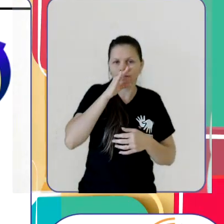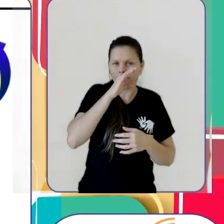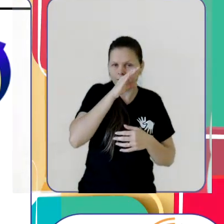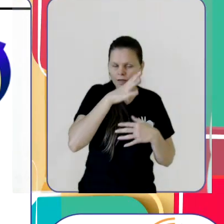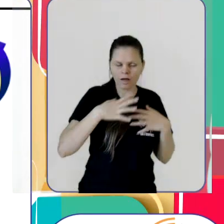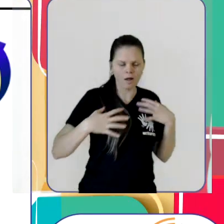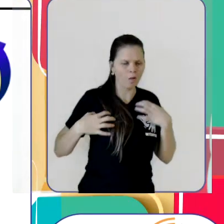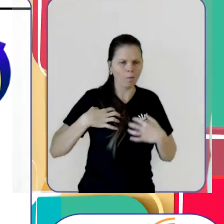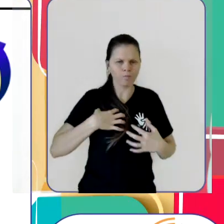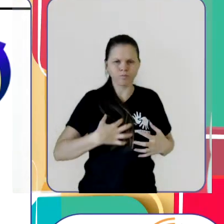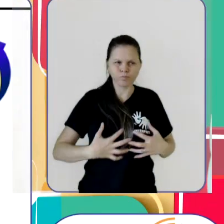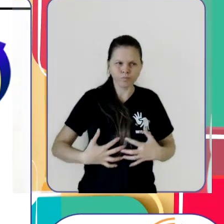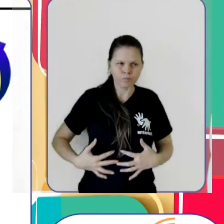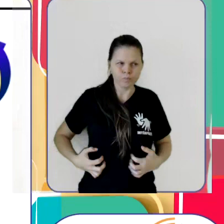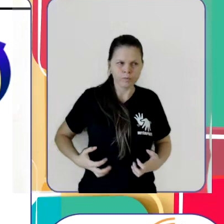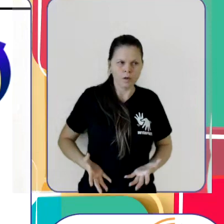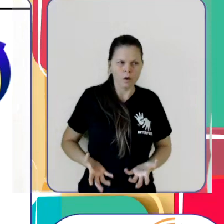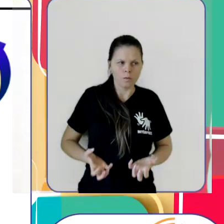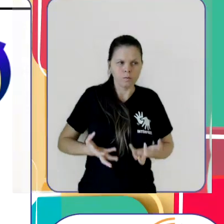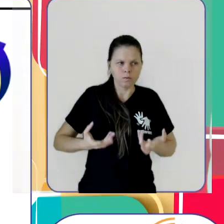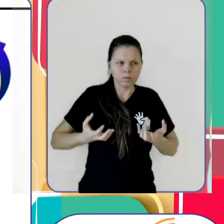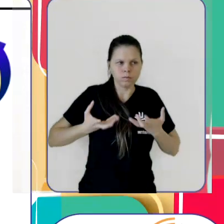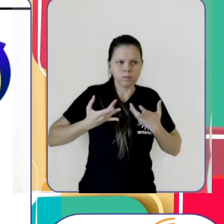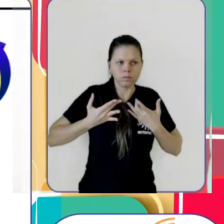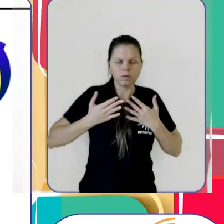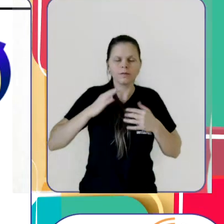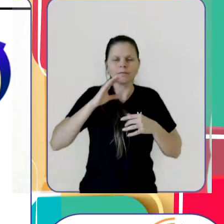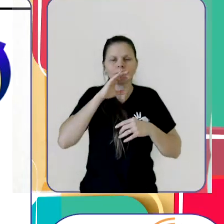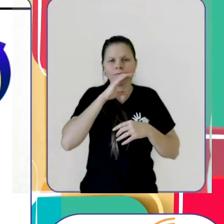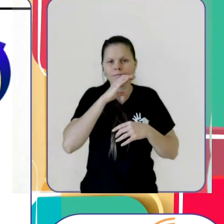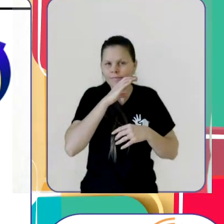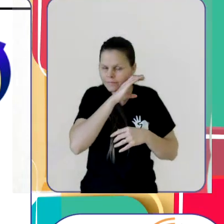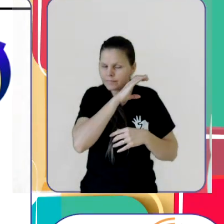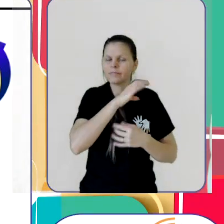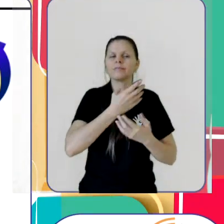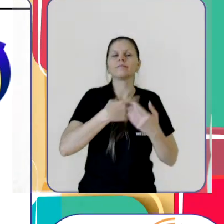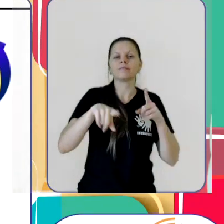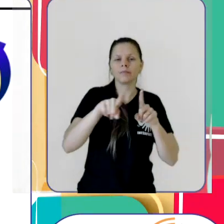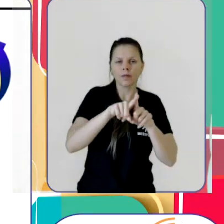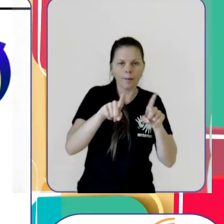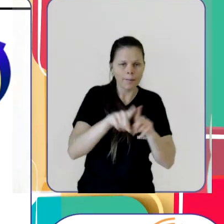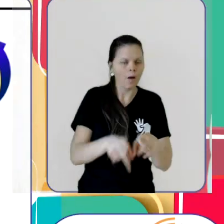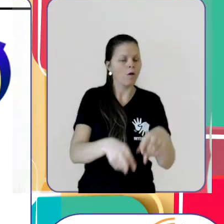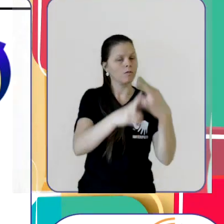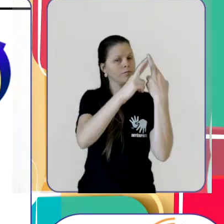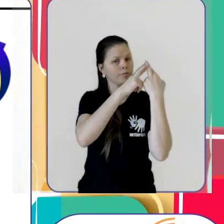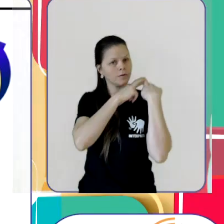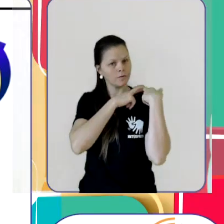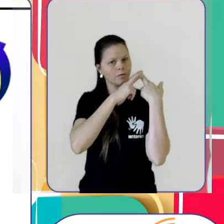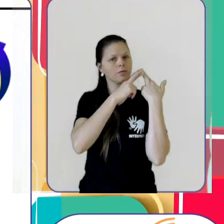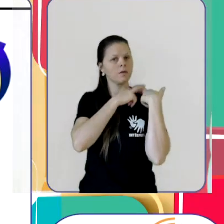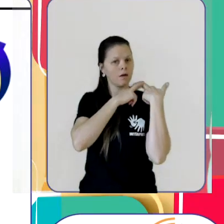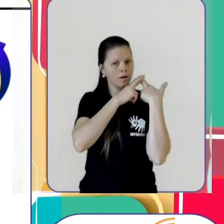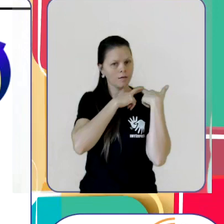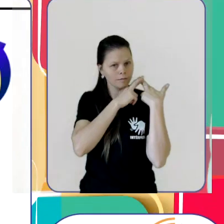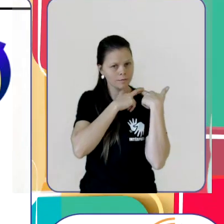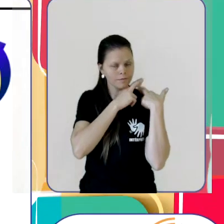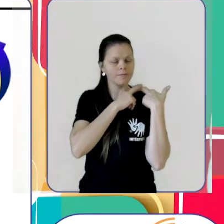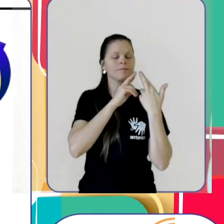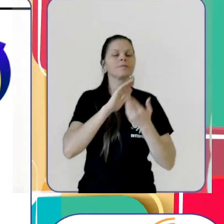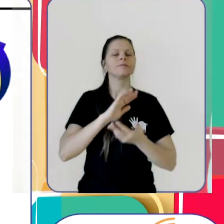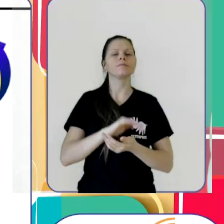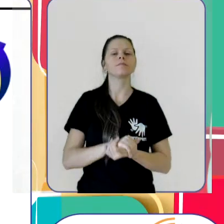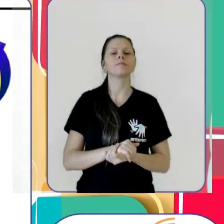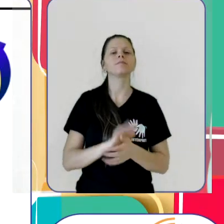nossa pele, que mantém a nossa temperatura, ela também é responsável, também o tecido muscular ele também é